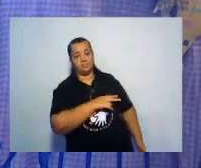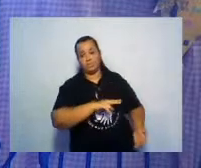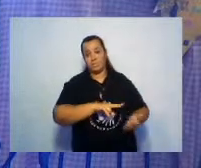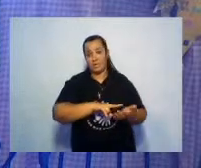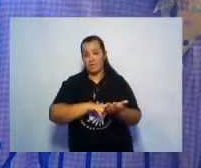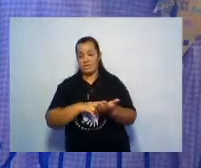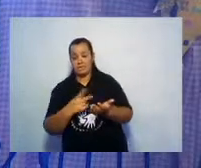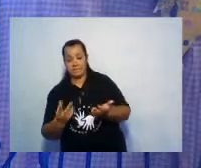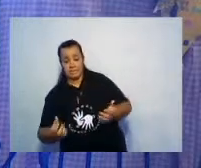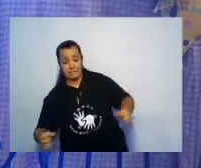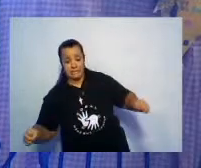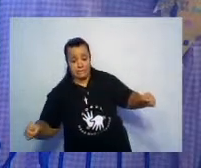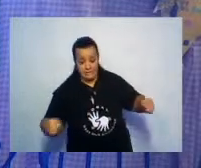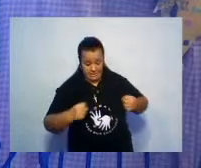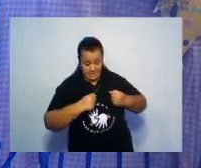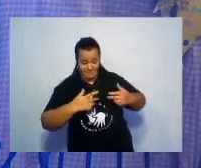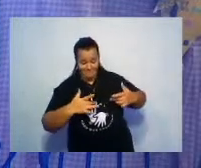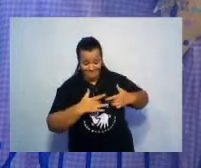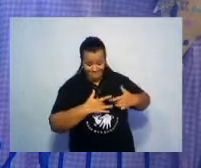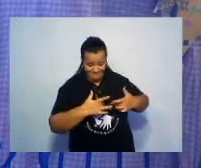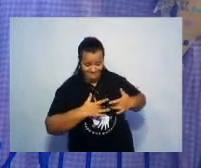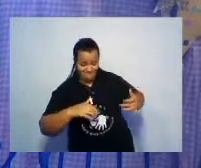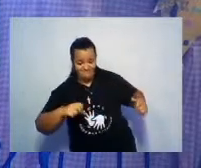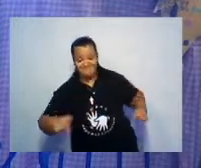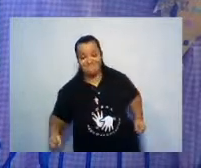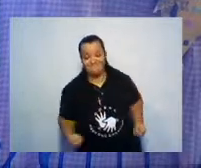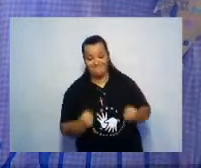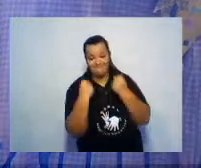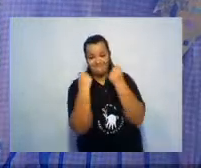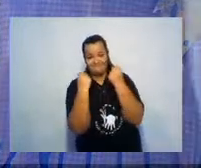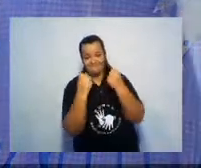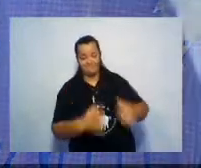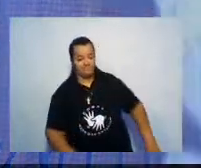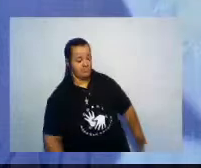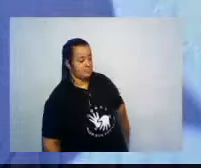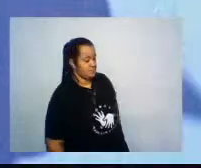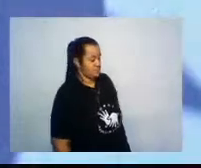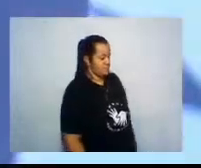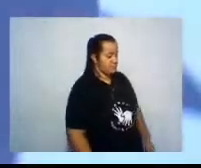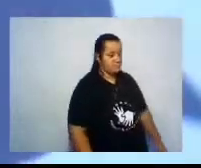que derrubou a base forte da minha